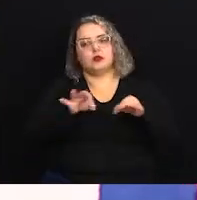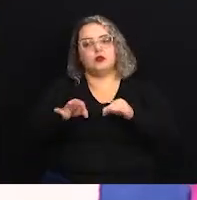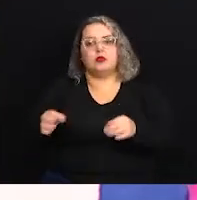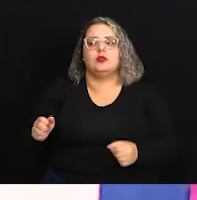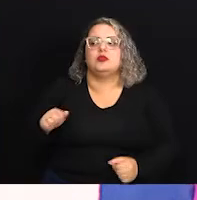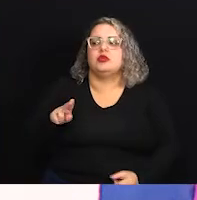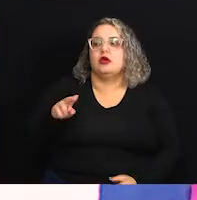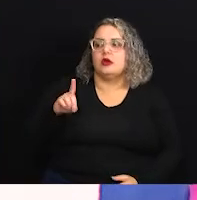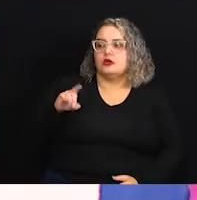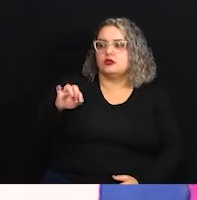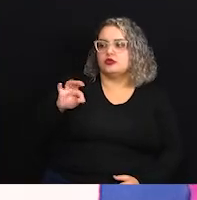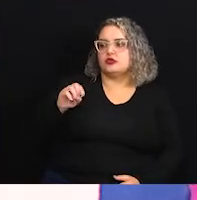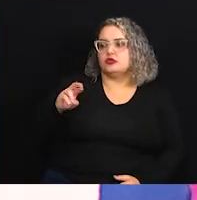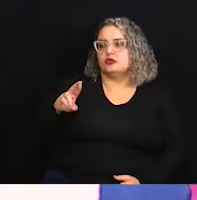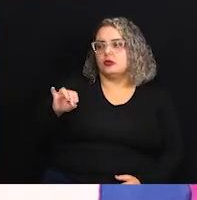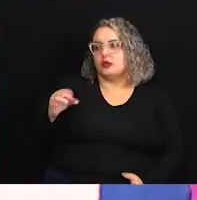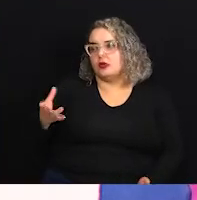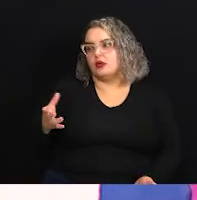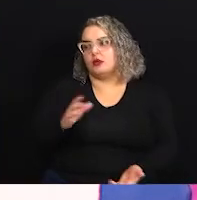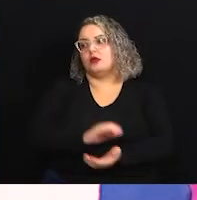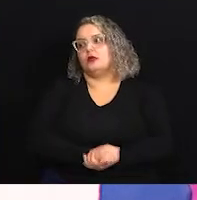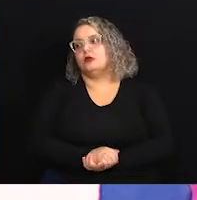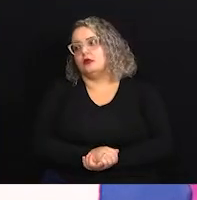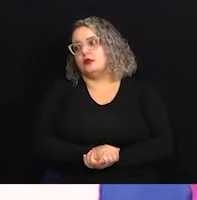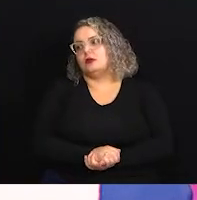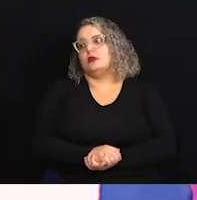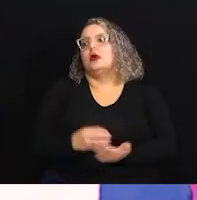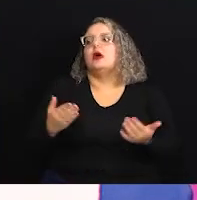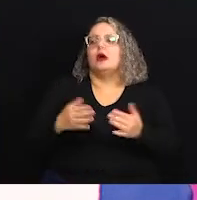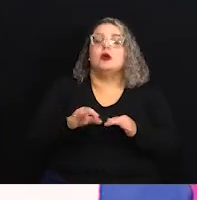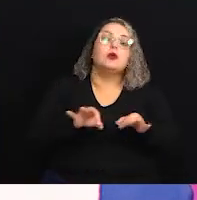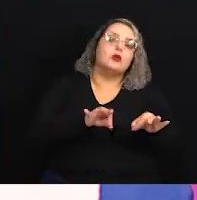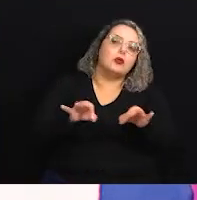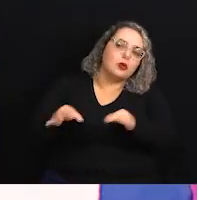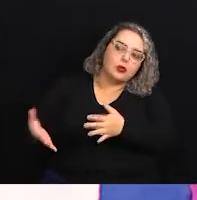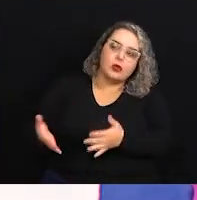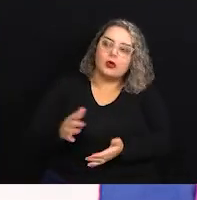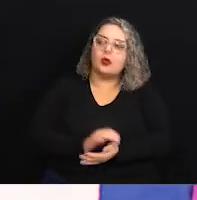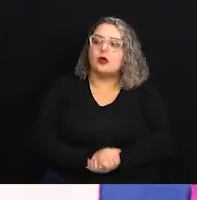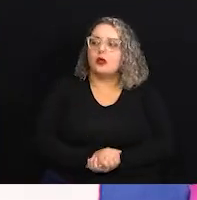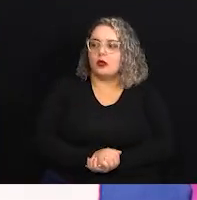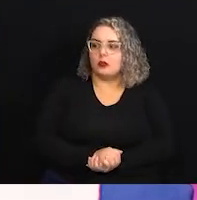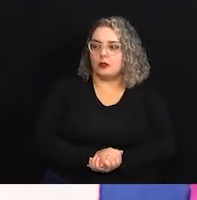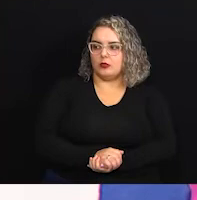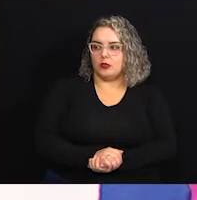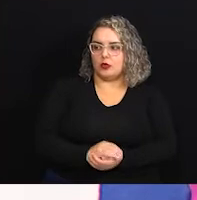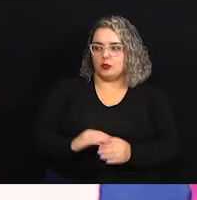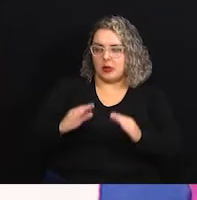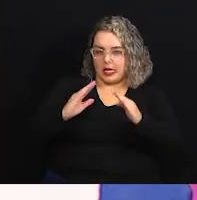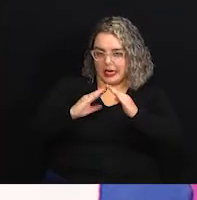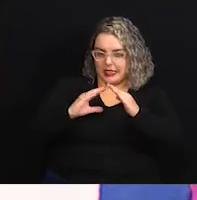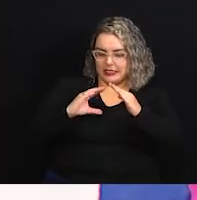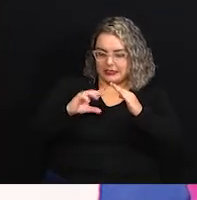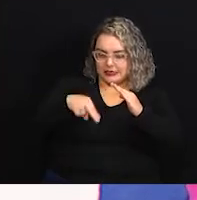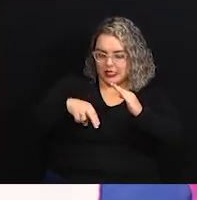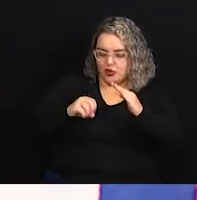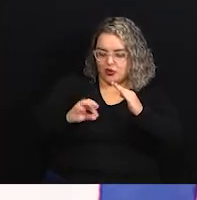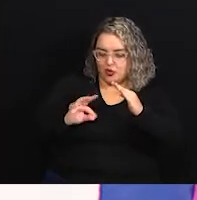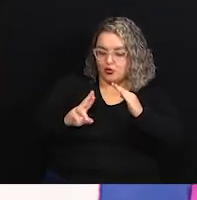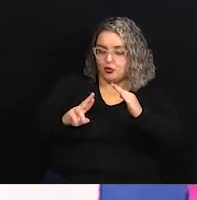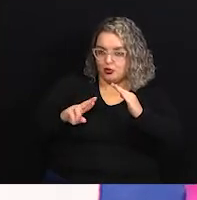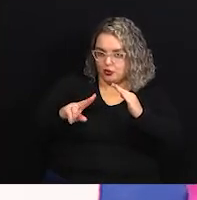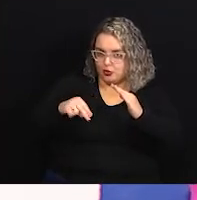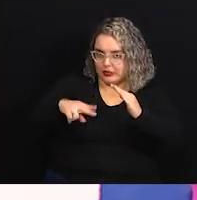de auditório. Sim. E estamos agora com um projeto para uma casa noturna, quero fazer a decoração para uma casa